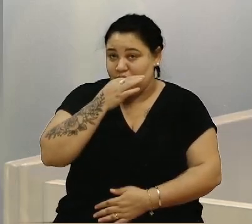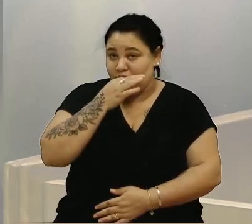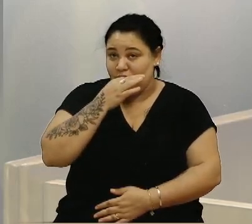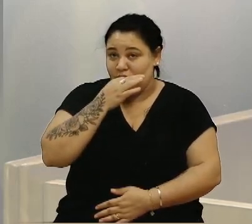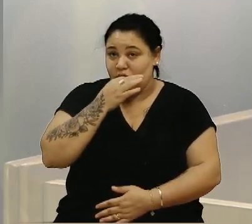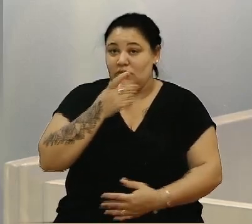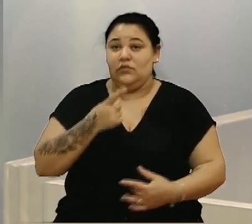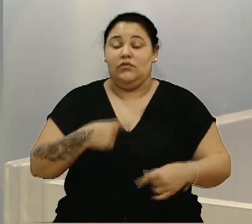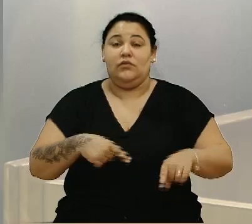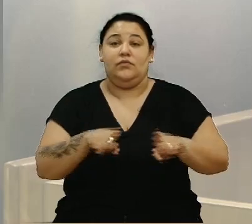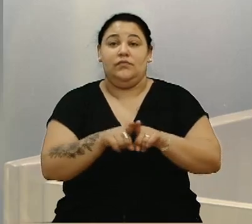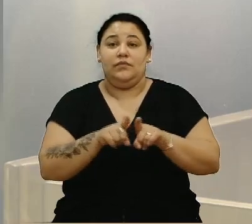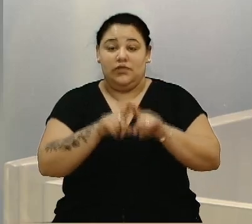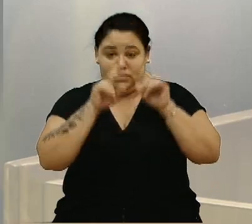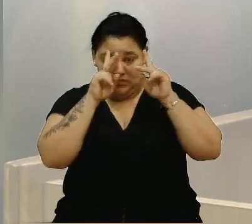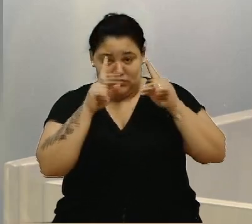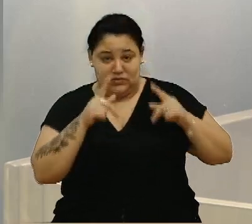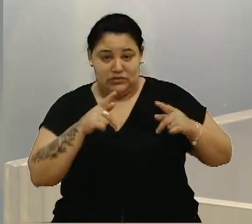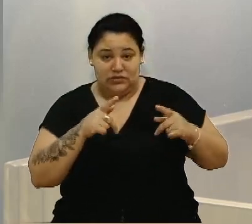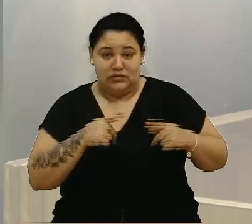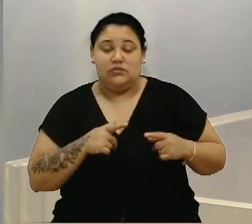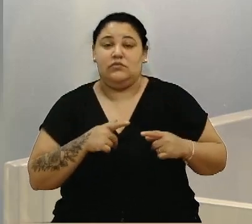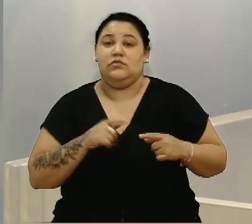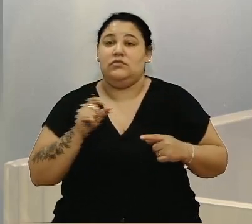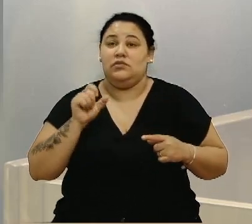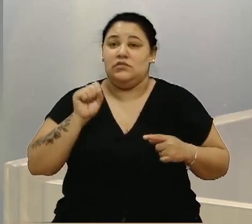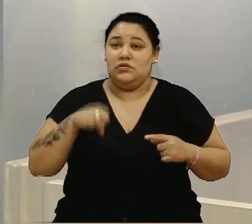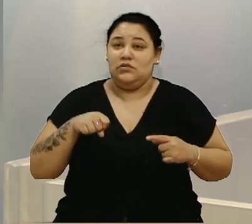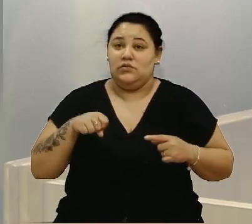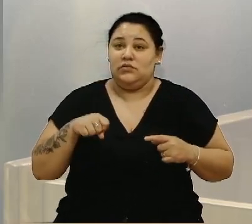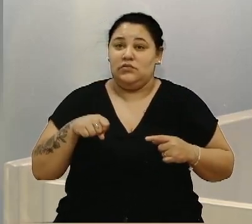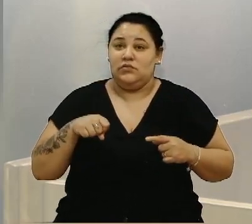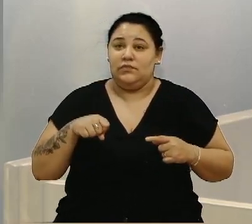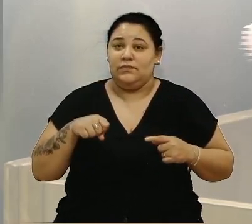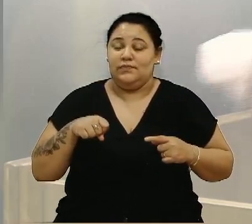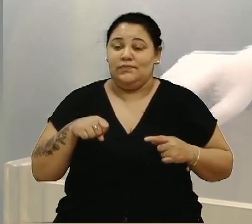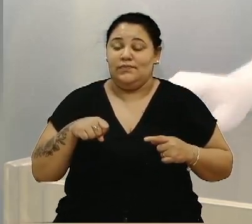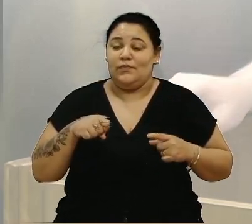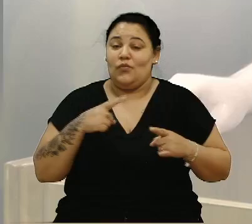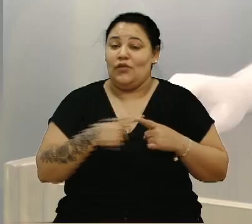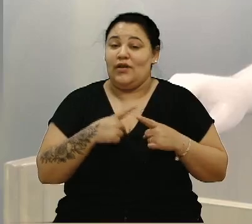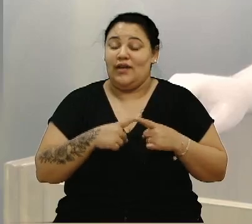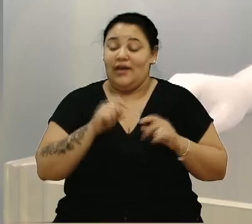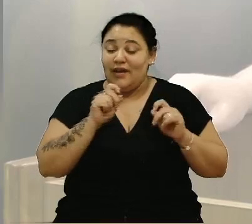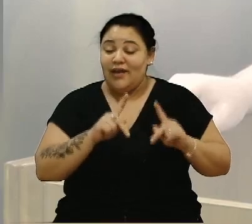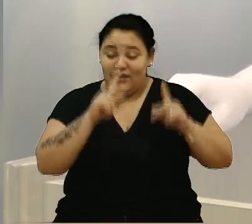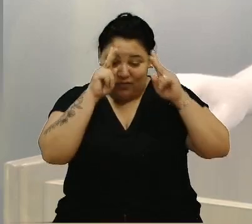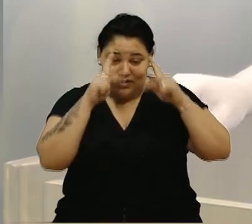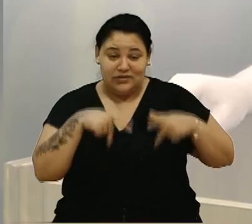urnas. Reconheceram. Porque quem reconhece o resultado das urnas não vira as costas para Caxias.